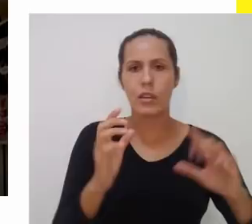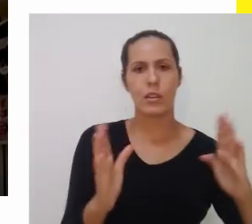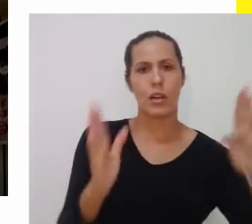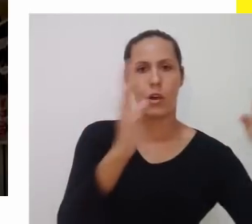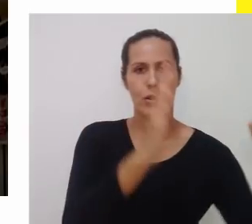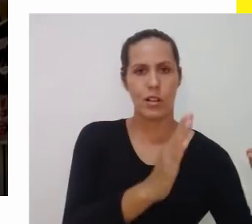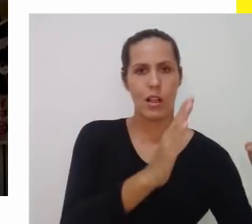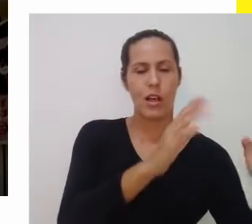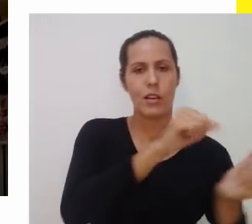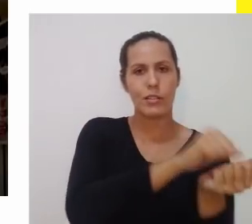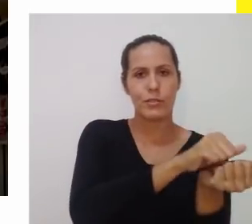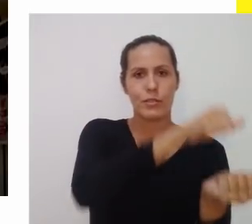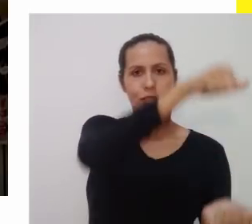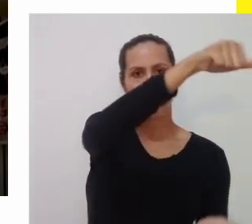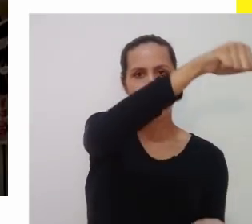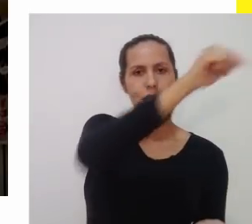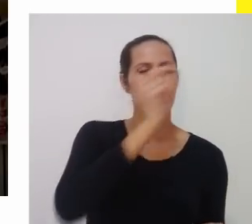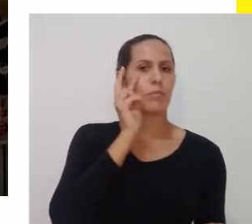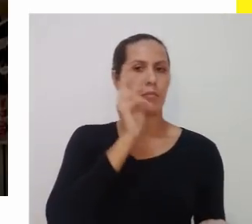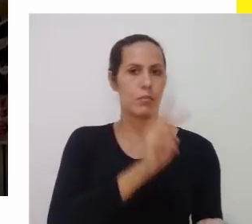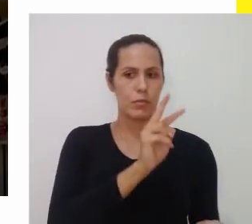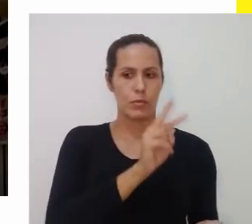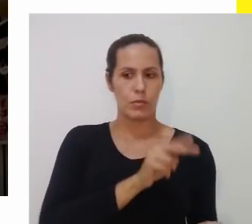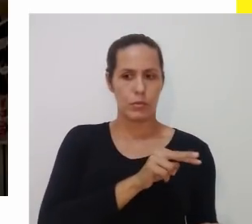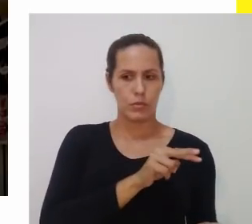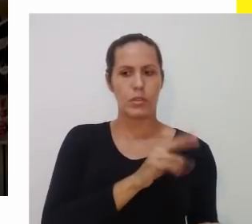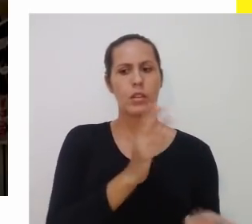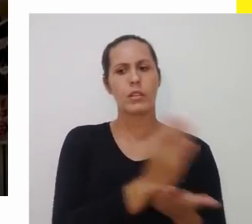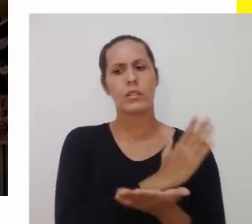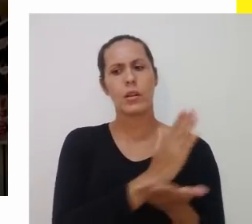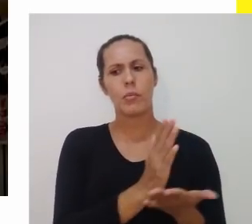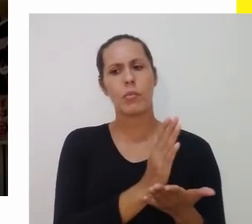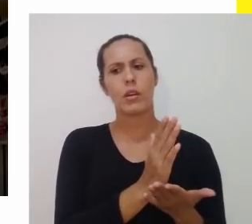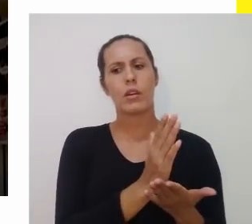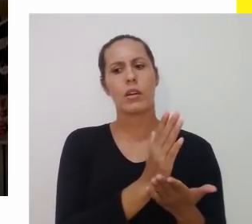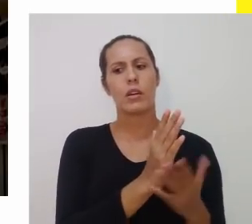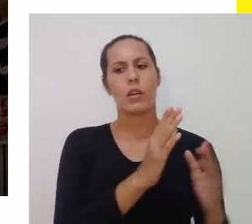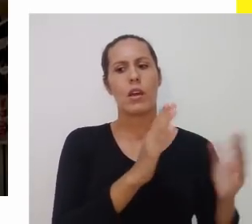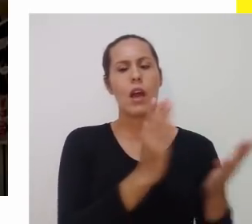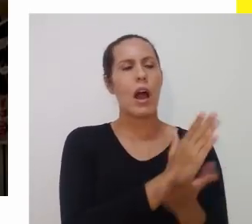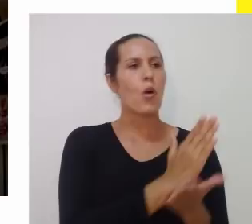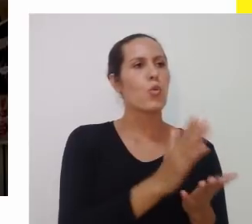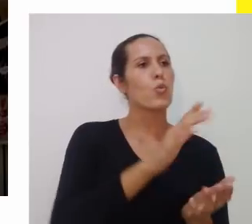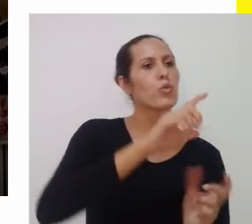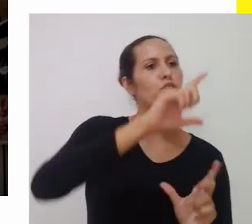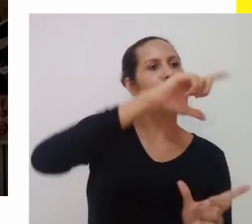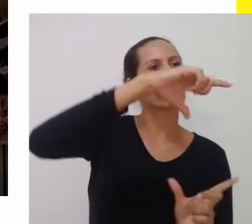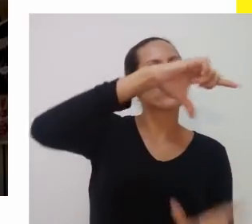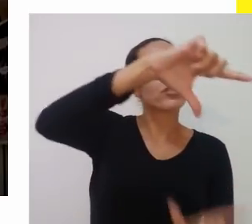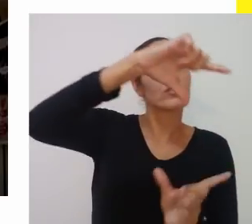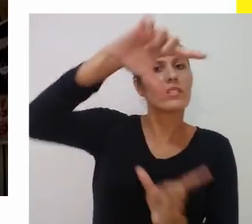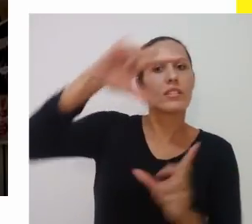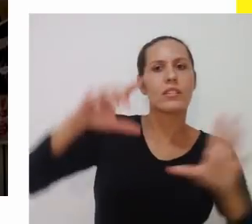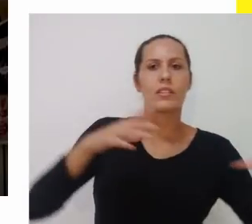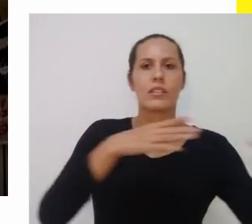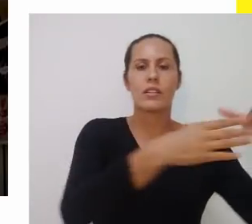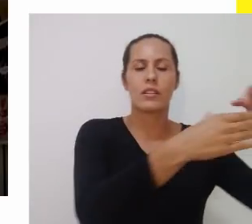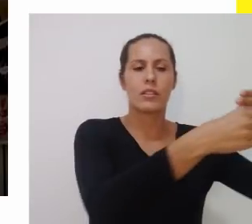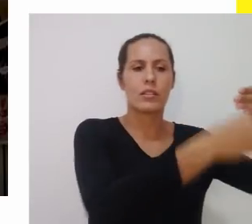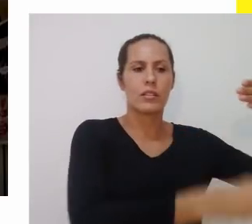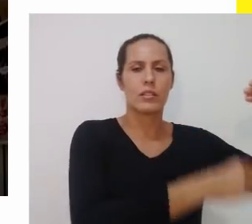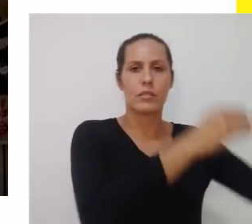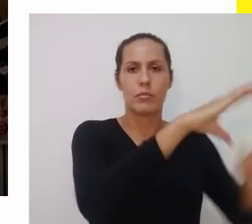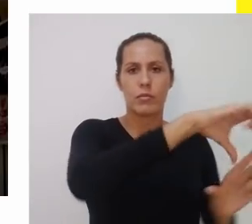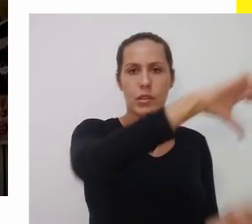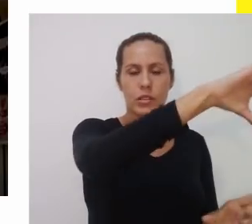tela. Olhem que tem um banner à esquerda. Olha que tem mais de um banner. Tem alguns nas